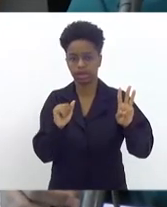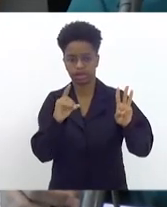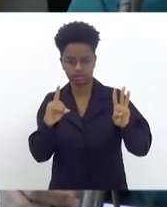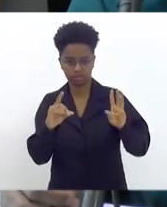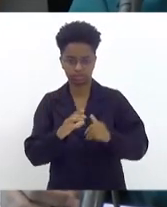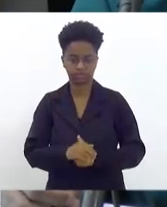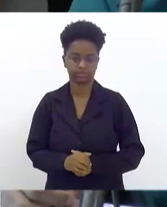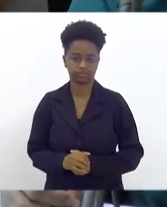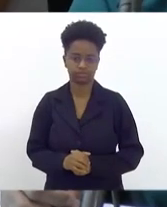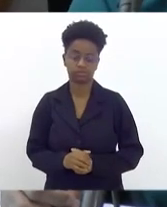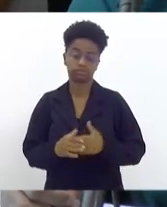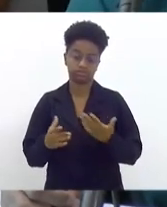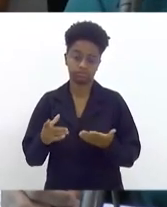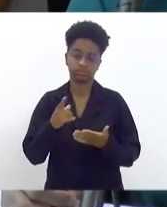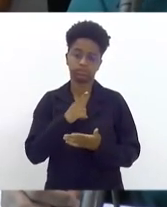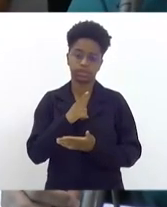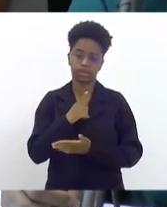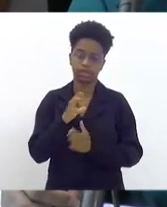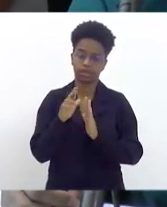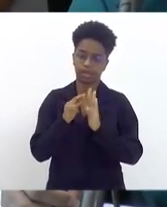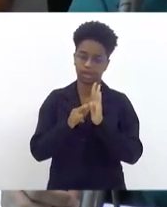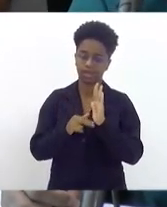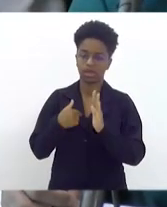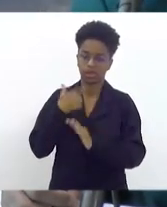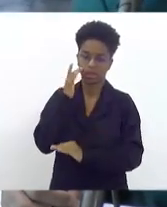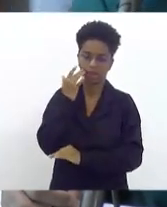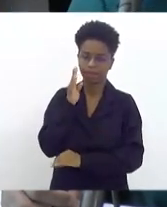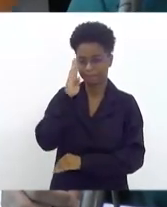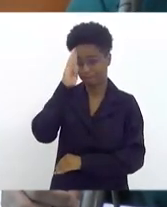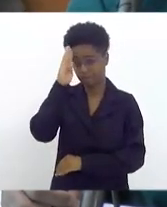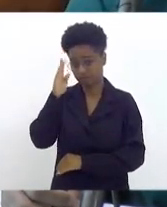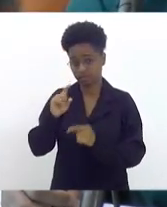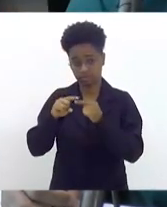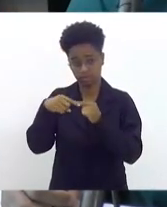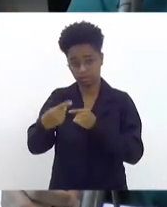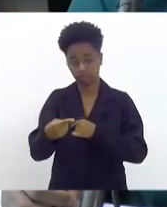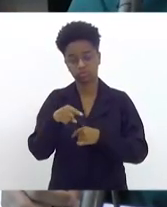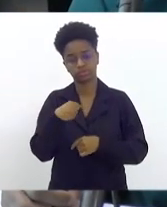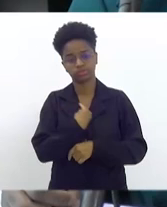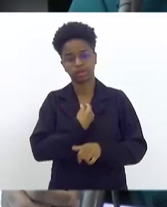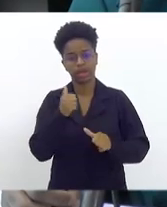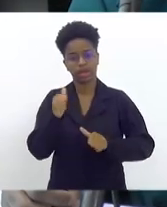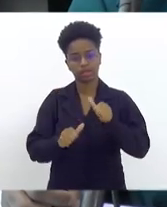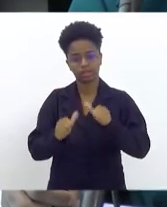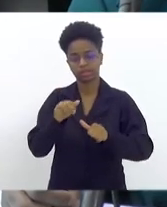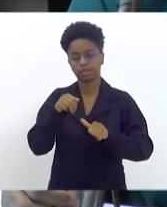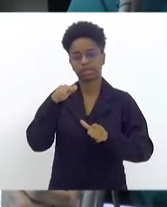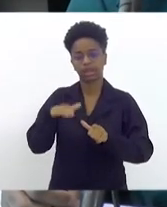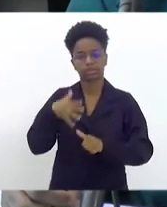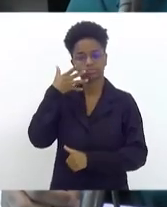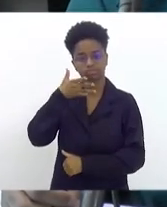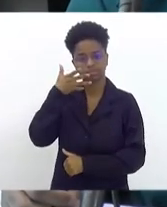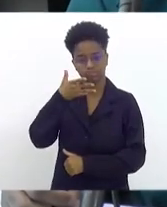enfim, são premissas que eu acho que serão fundamentais e depois verificaremos quem iremos ouvir, além